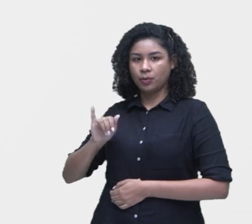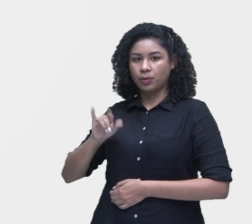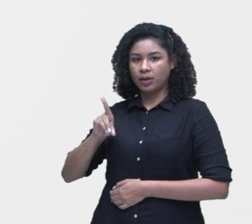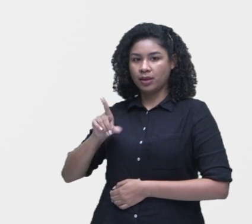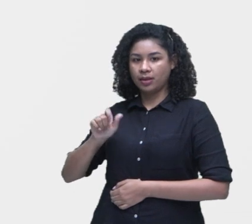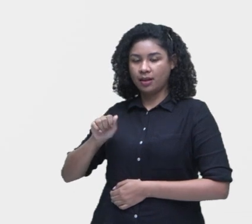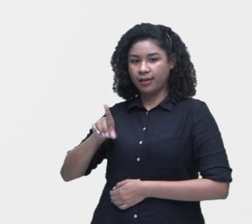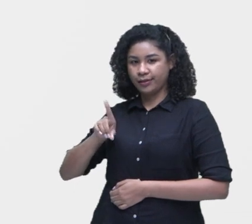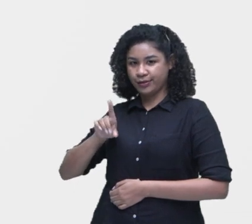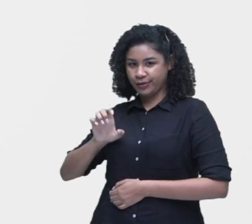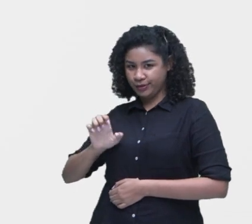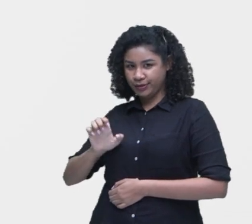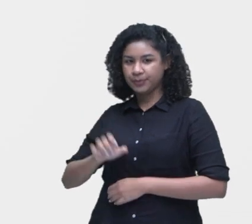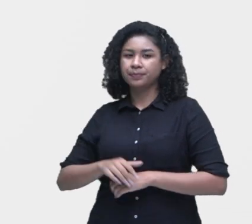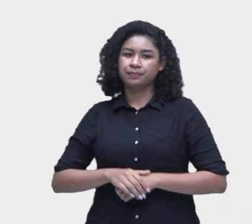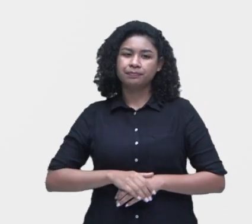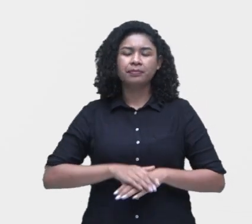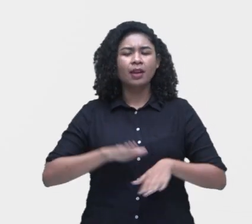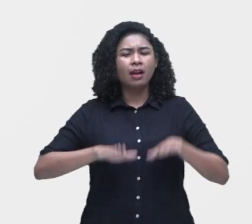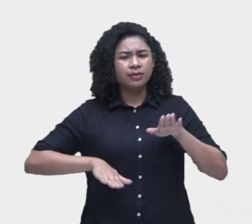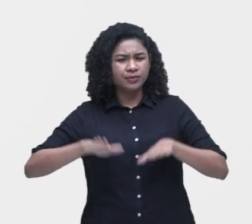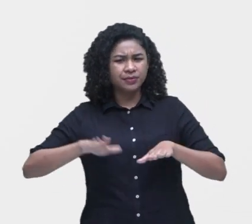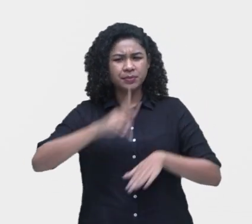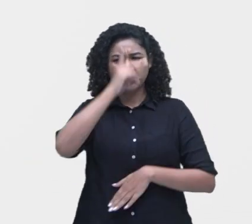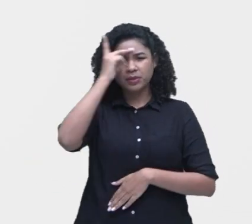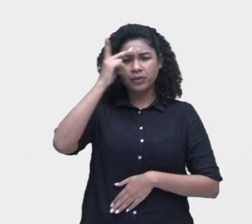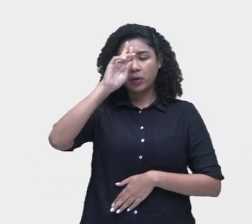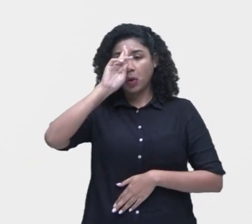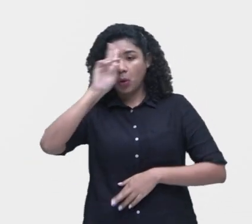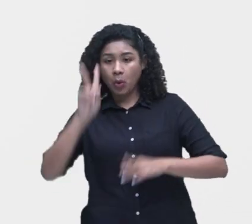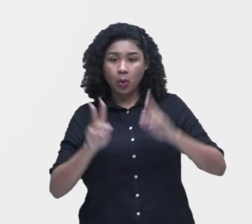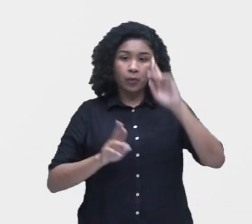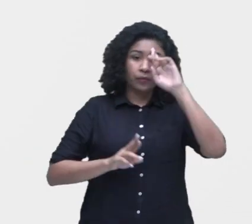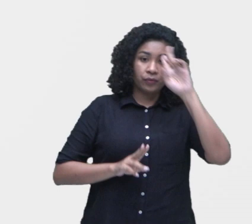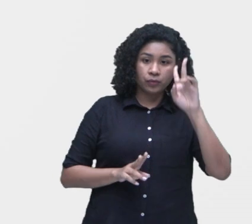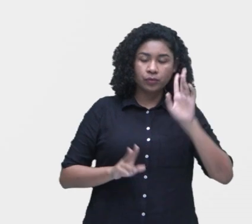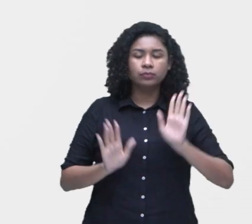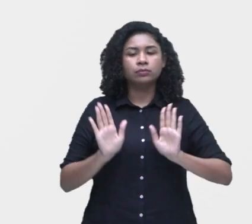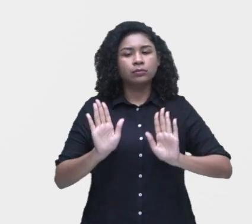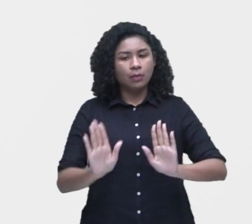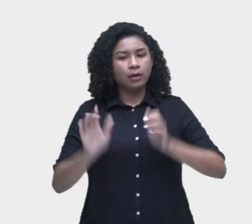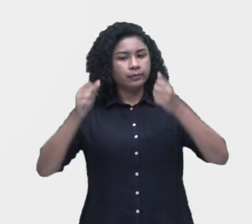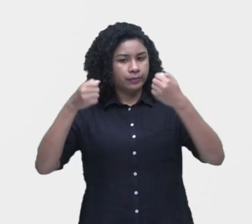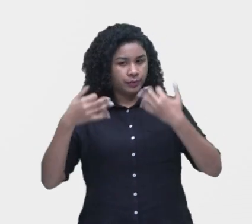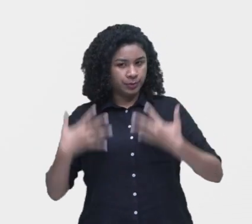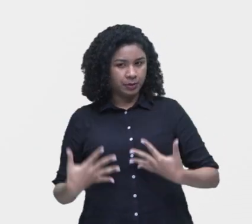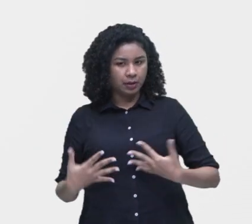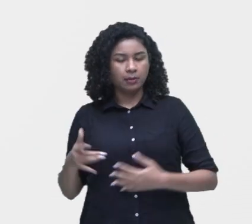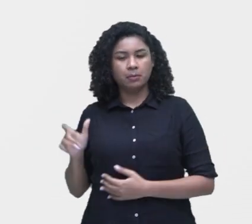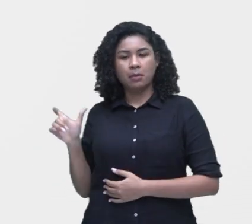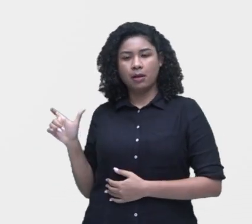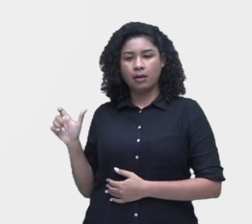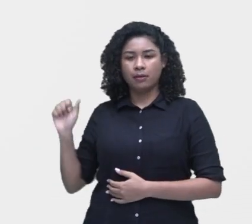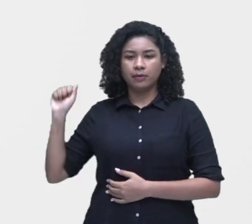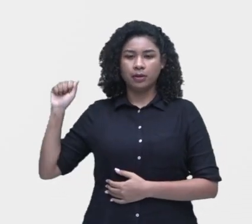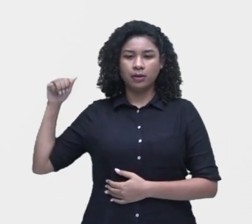a ambiguidade com polissemia, né? A ambiguidade, veja só, que é